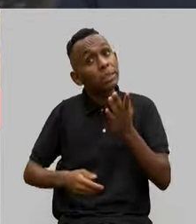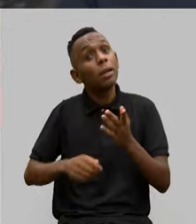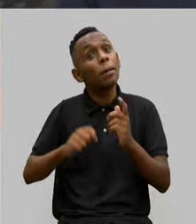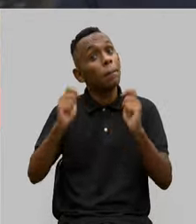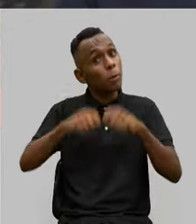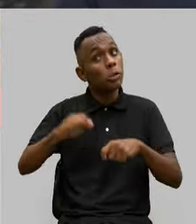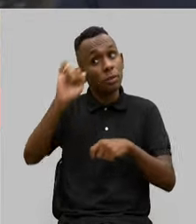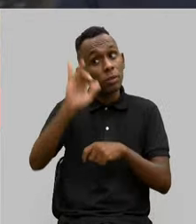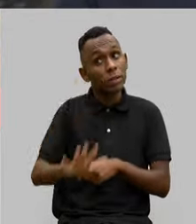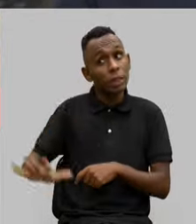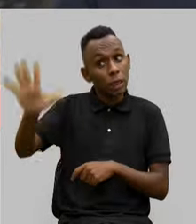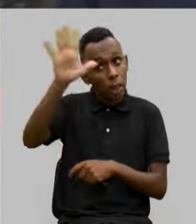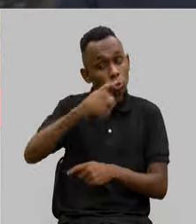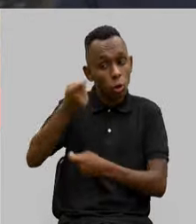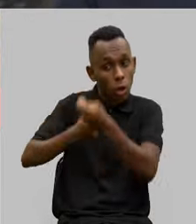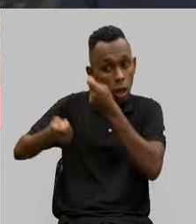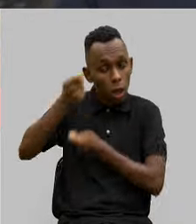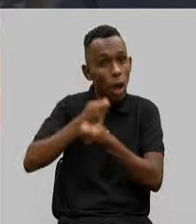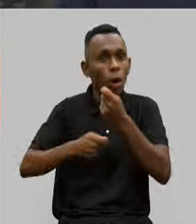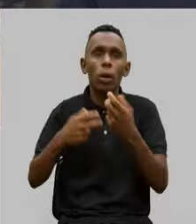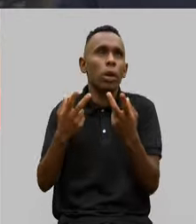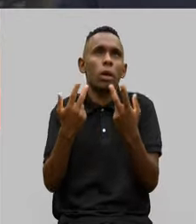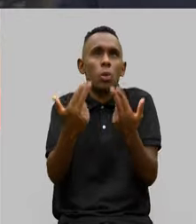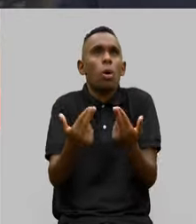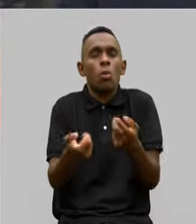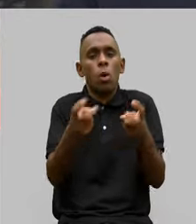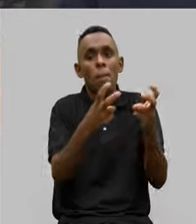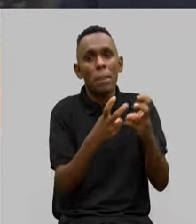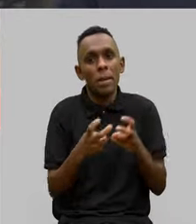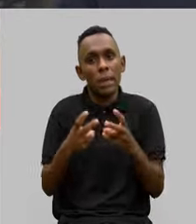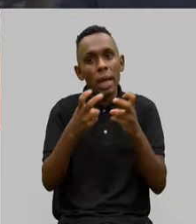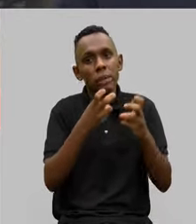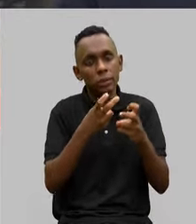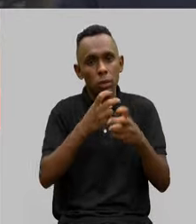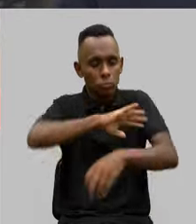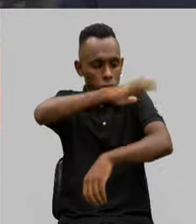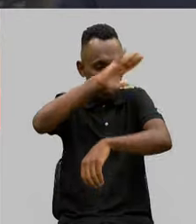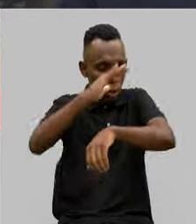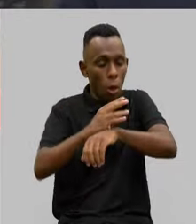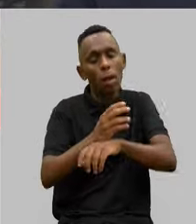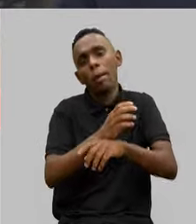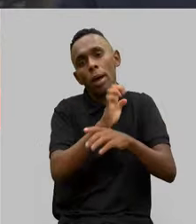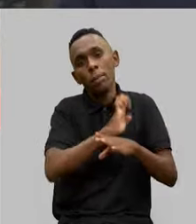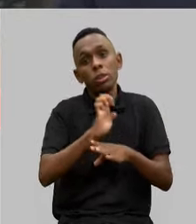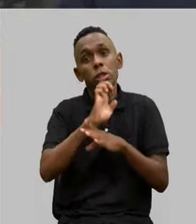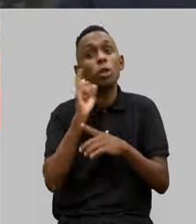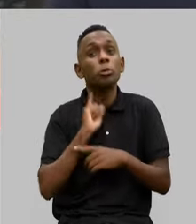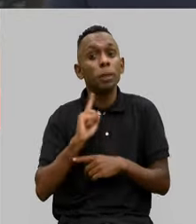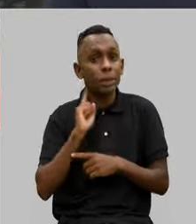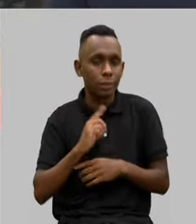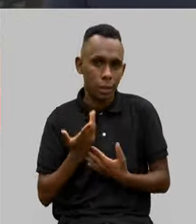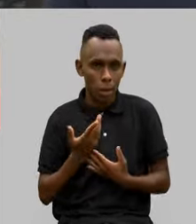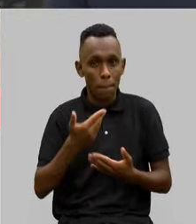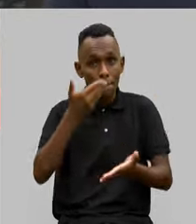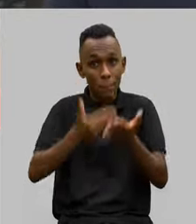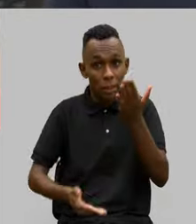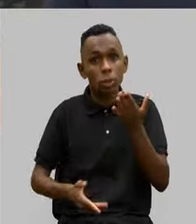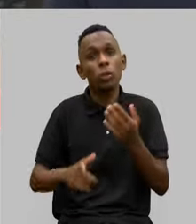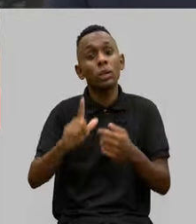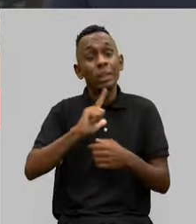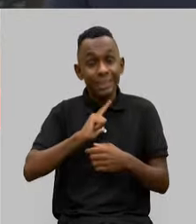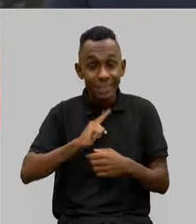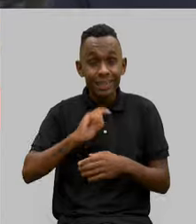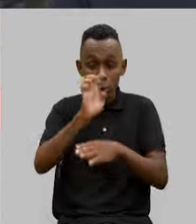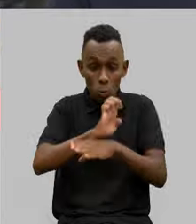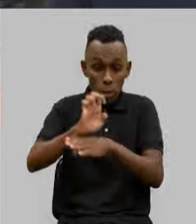internacional como a gente perdeu a mineração aqui em Minas Gerais no Brasil nós uma empresa pública e a gente perdeu